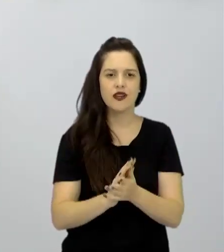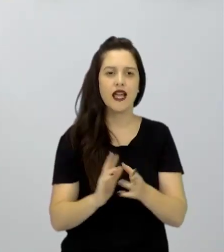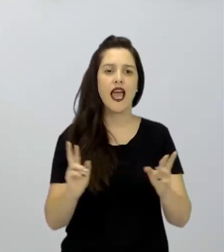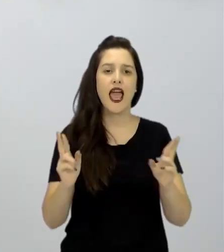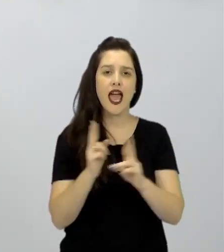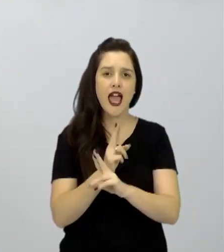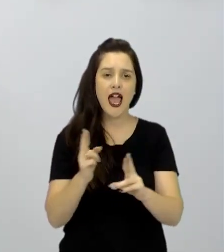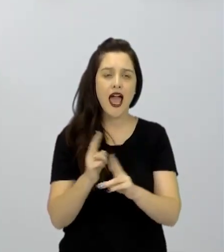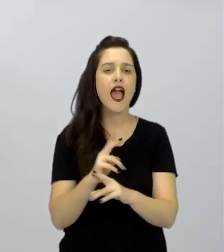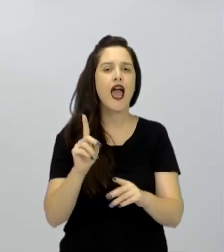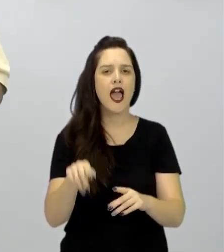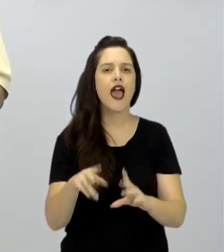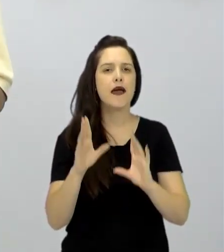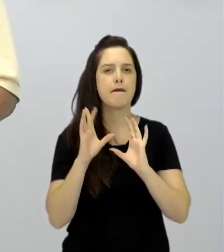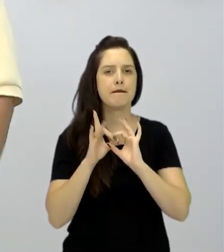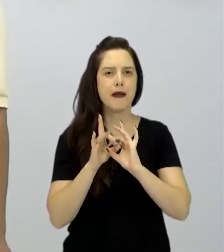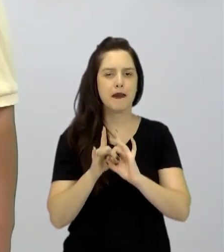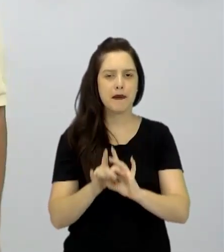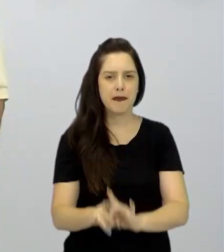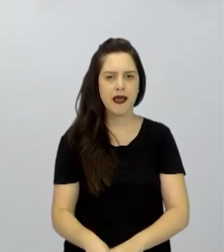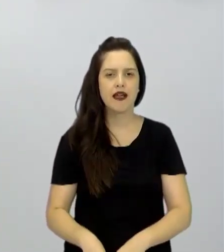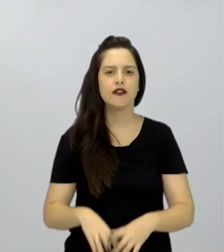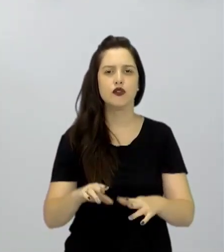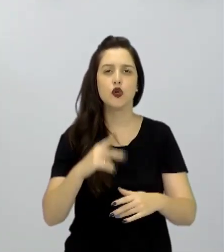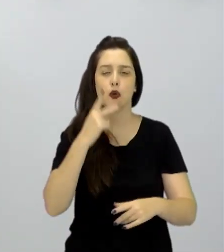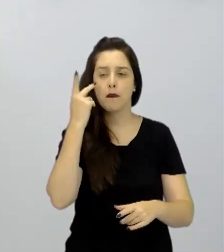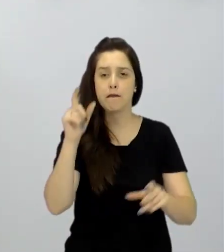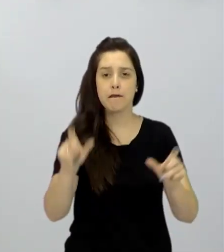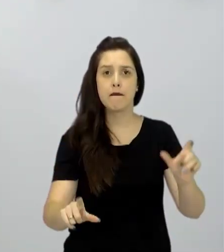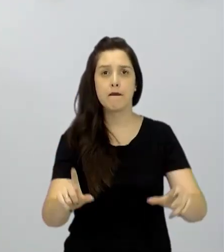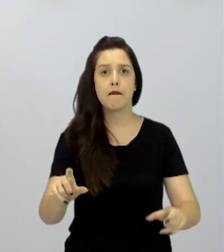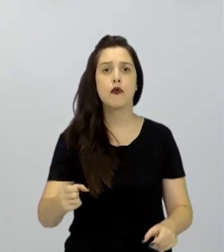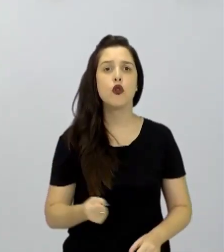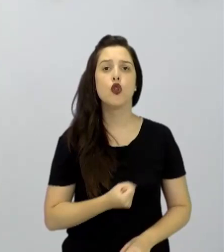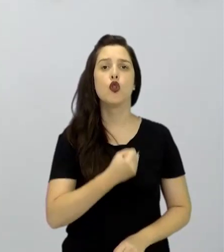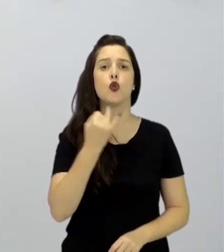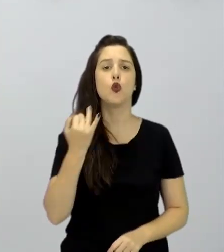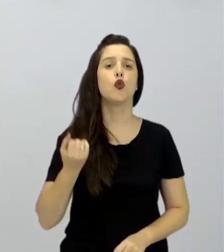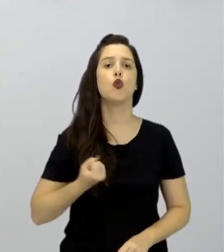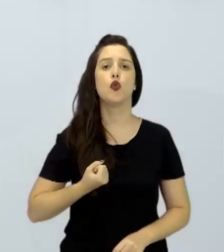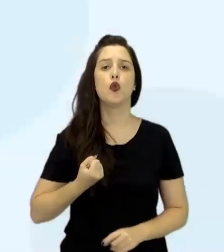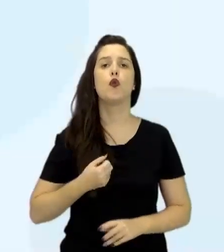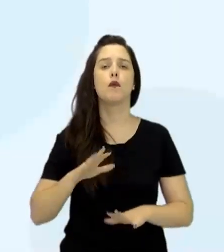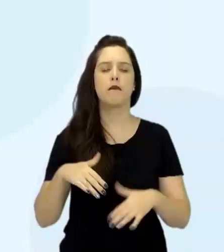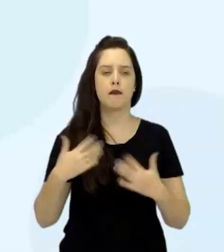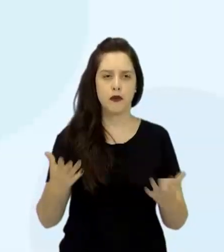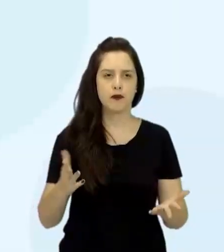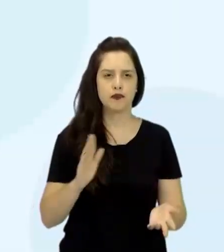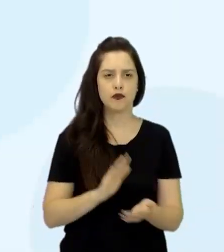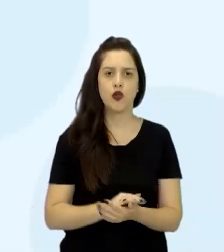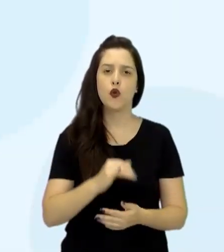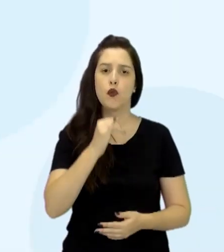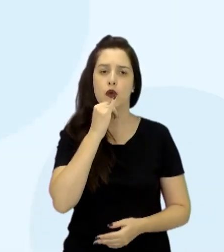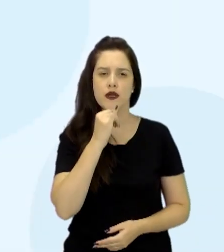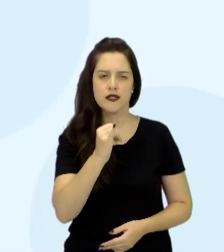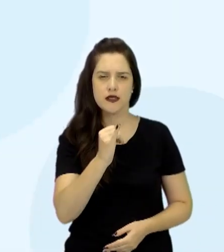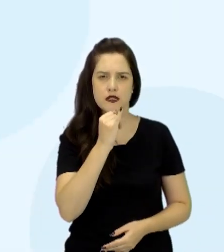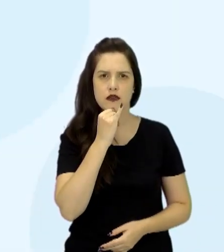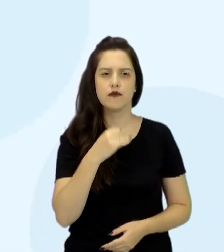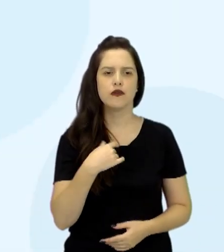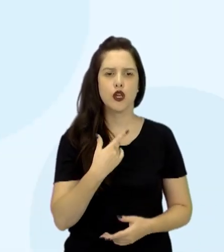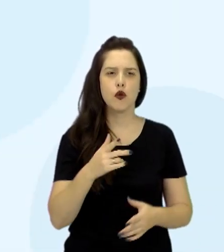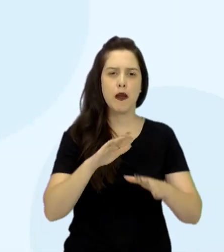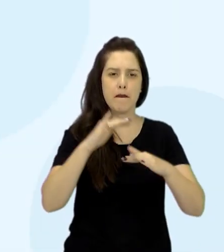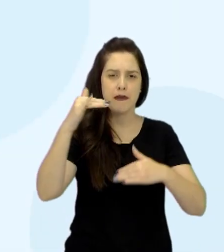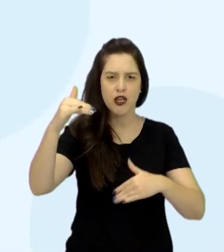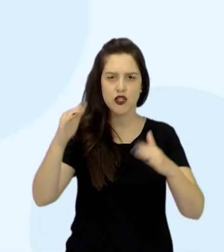relação estabelecida dependendo do número de pessoas que tem na classe. Tá? Então, o exemplo aqui, em uma prateleira do